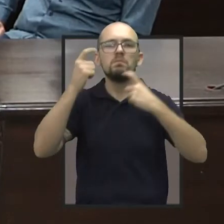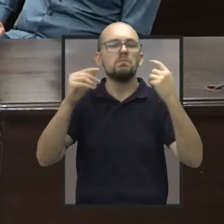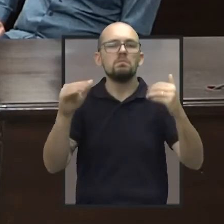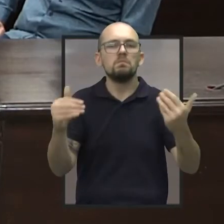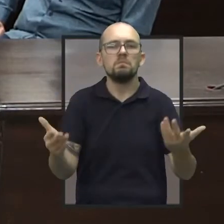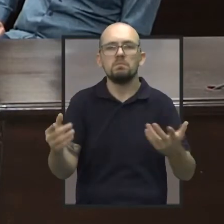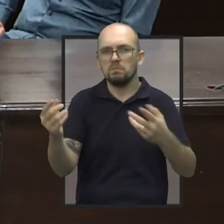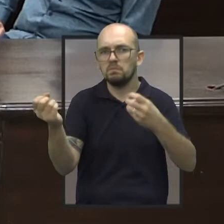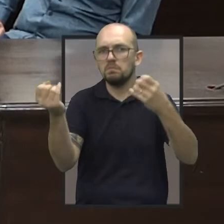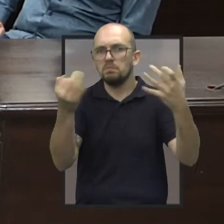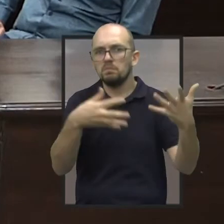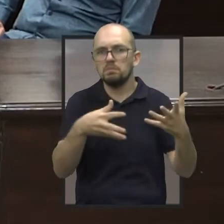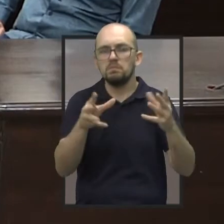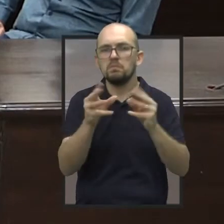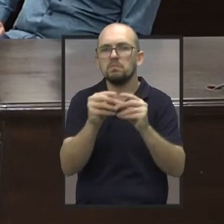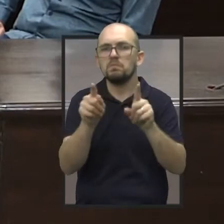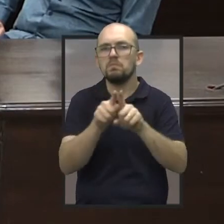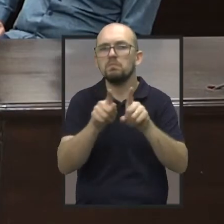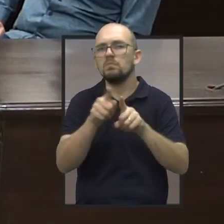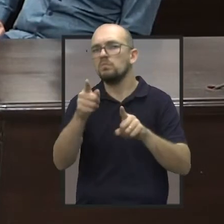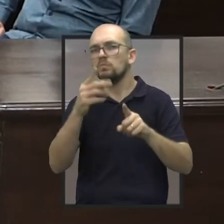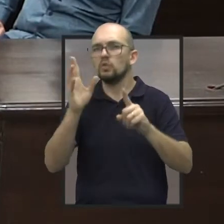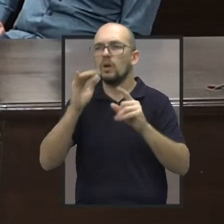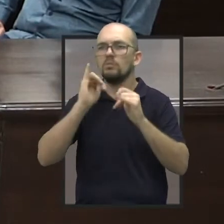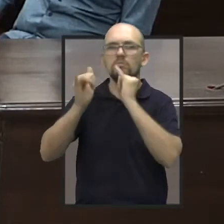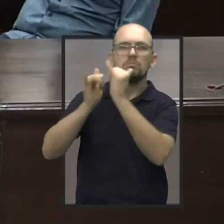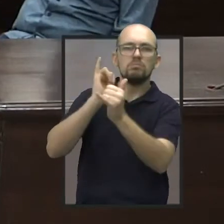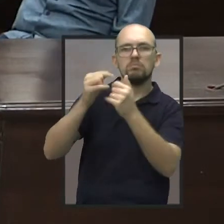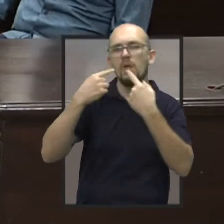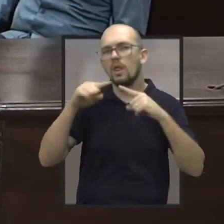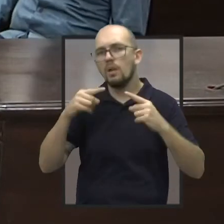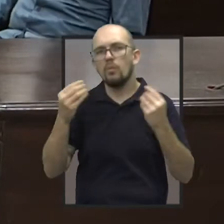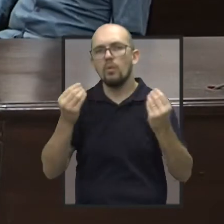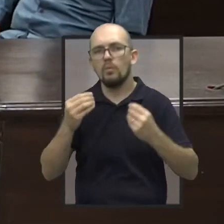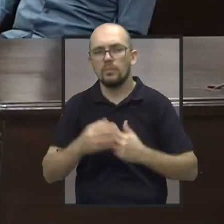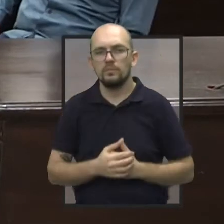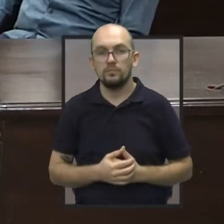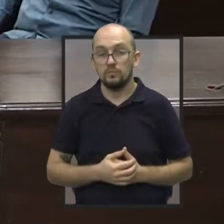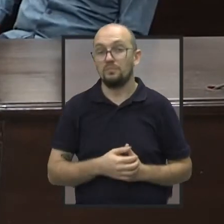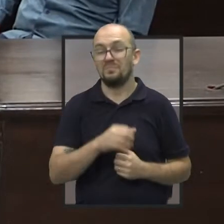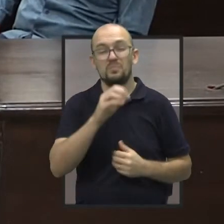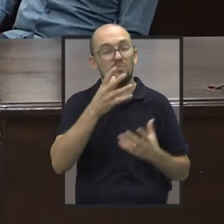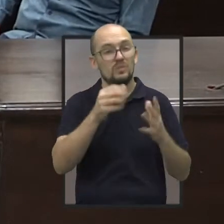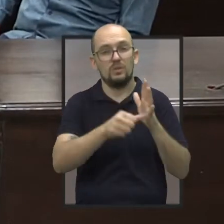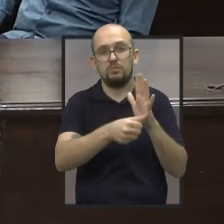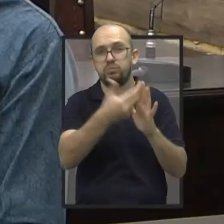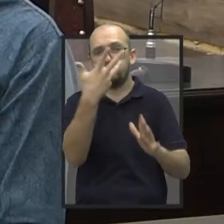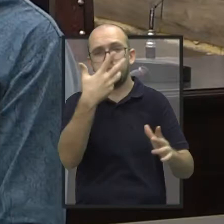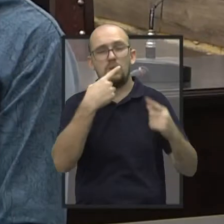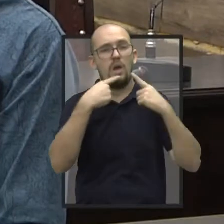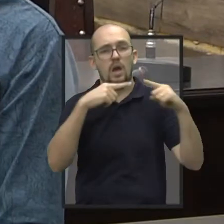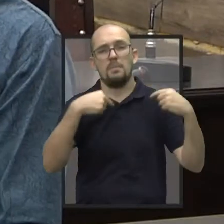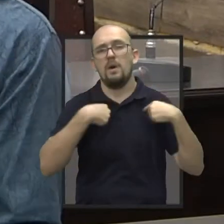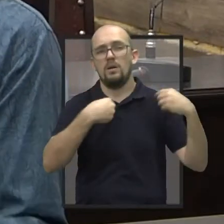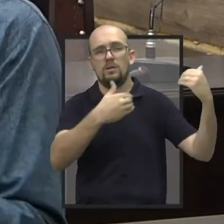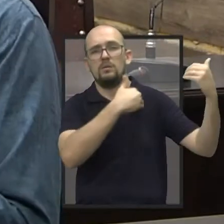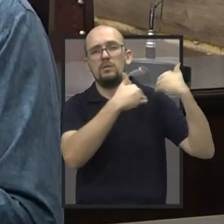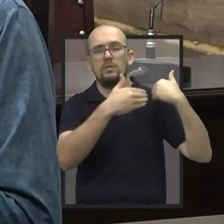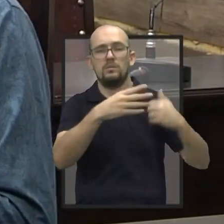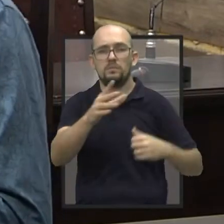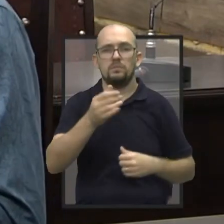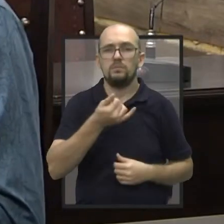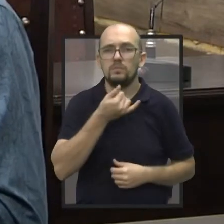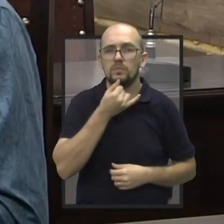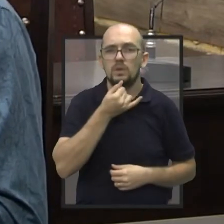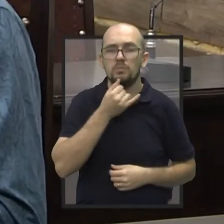nesse sentido? O senhor também recebeu alguma reclamação de morador? Recebi bastante reclamação, Ângelo. Por quê? A pessoa vem, vamos citar,